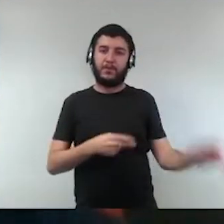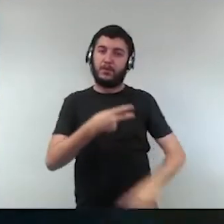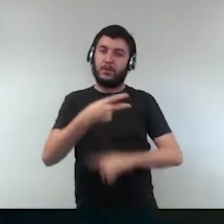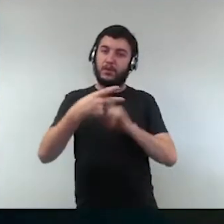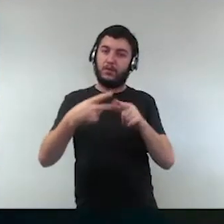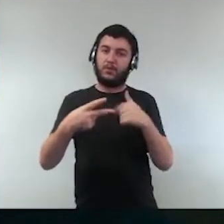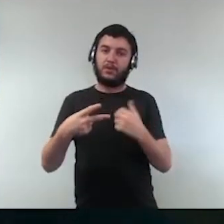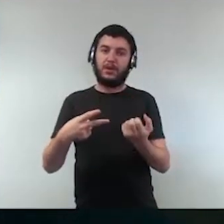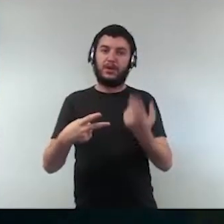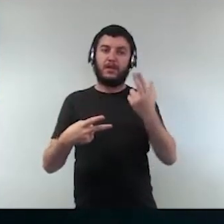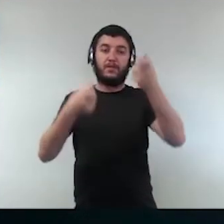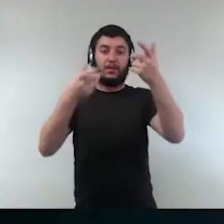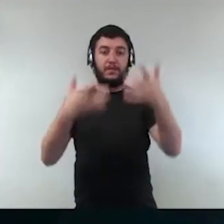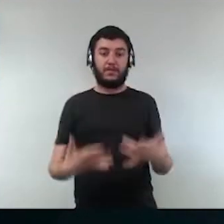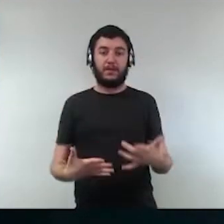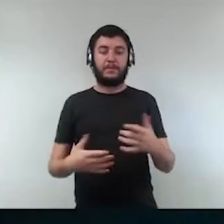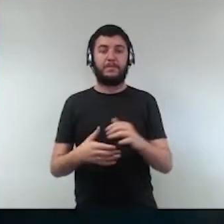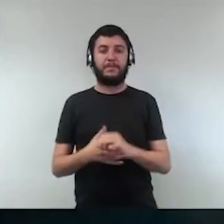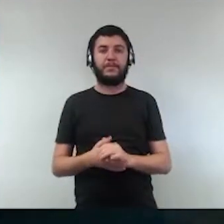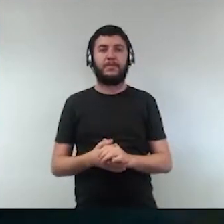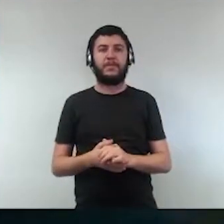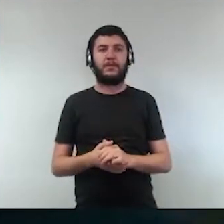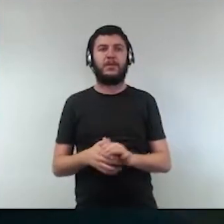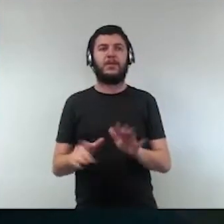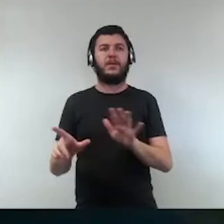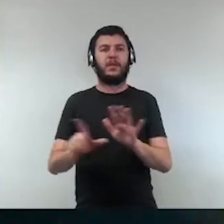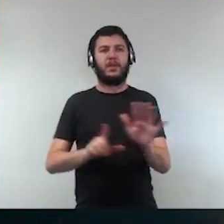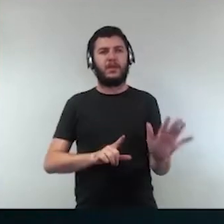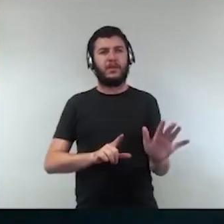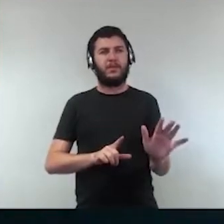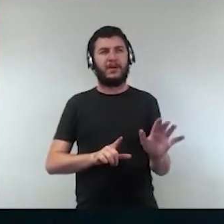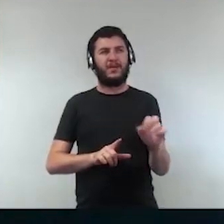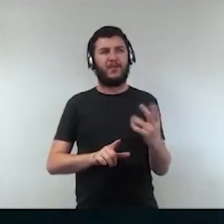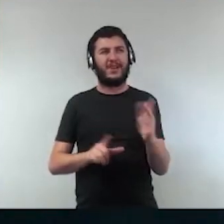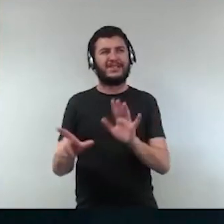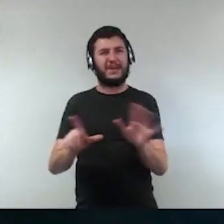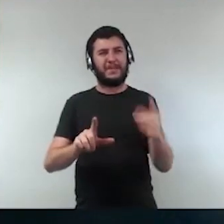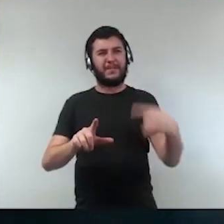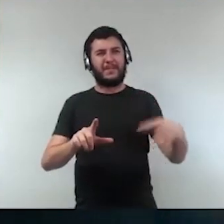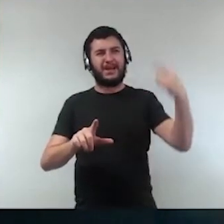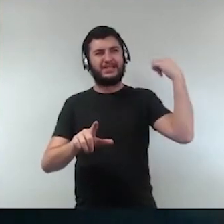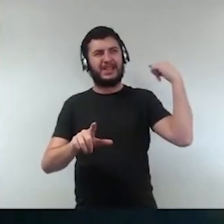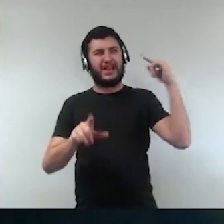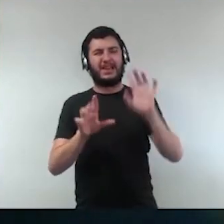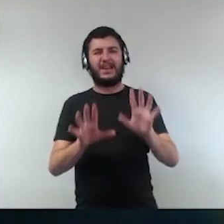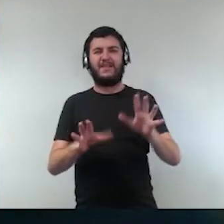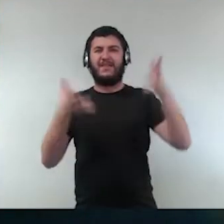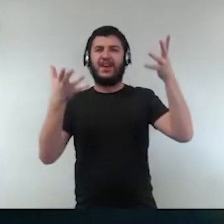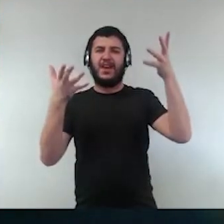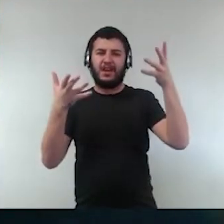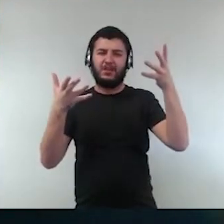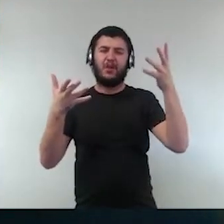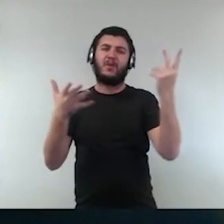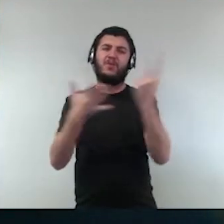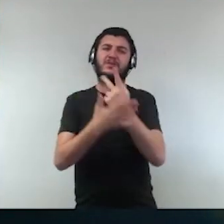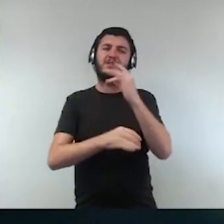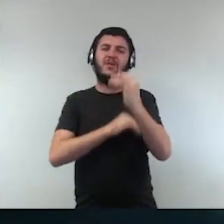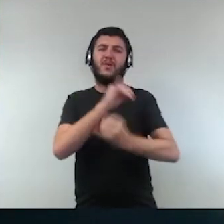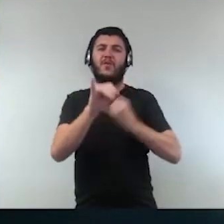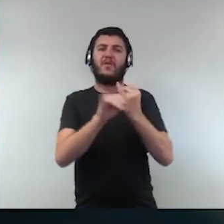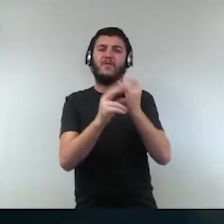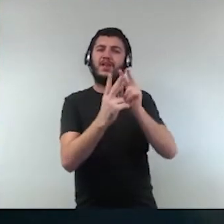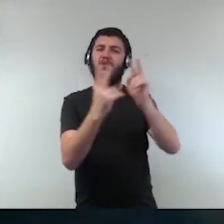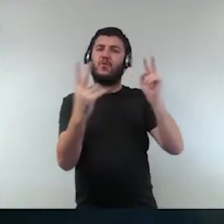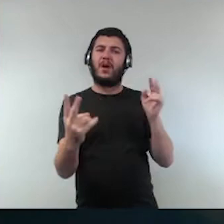seguinte: ainda nessa semana, ou foi na semana passada, em um desses eventos online,